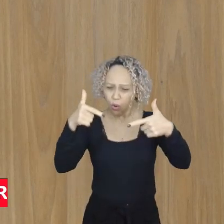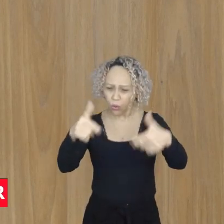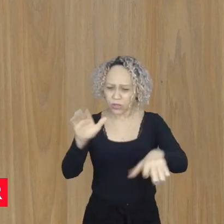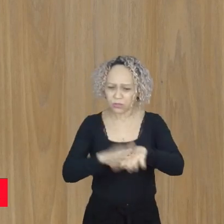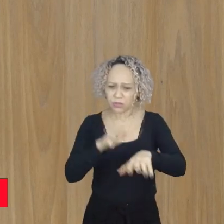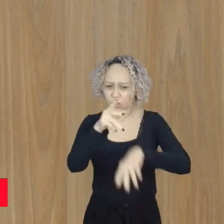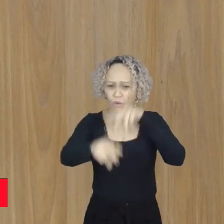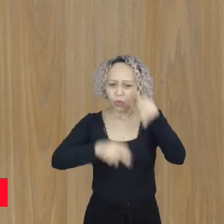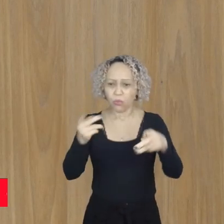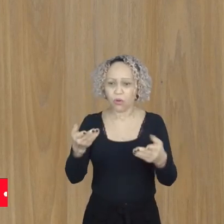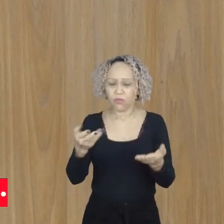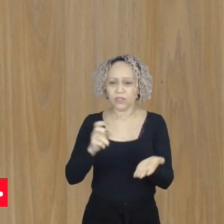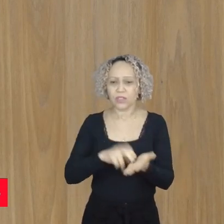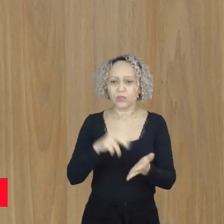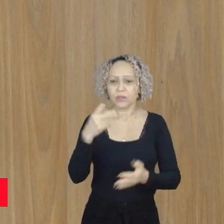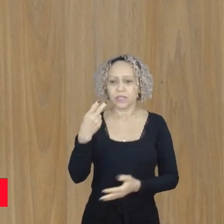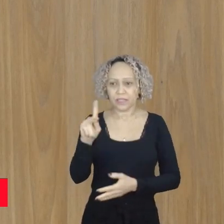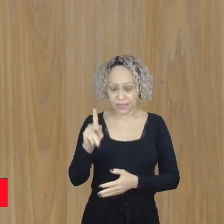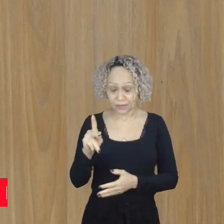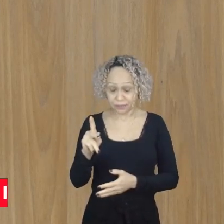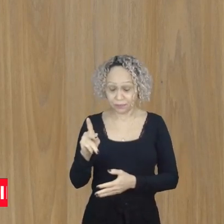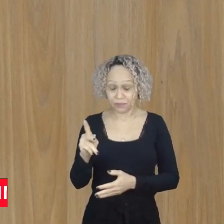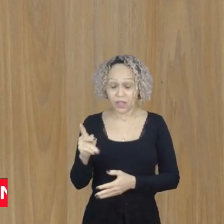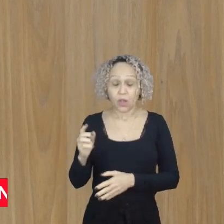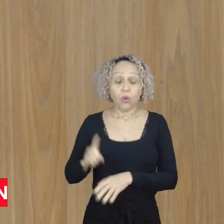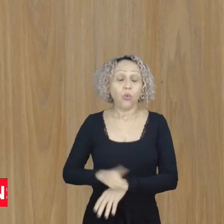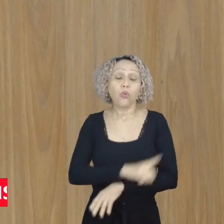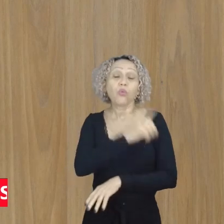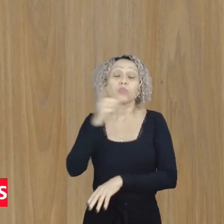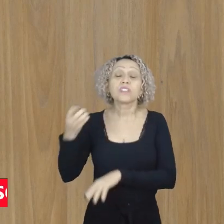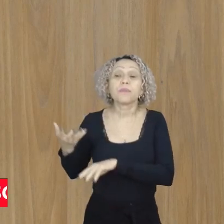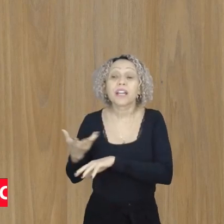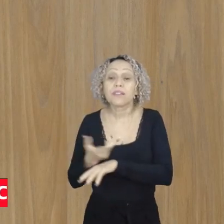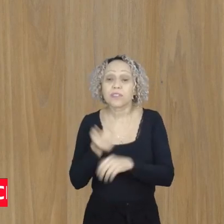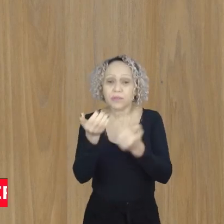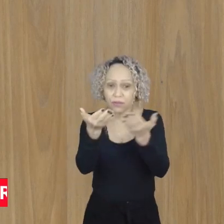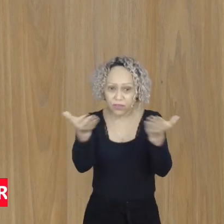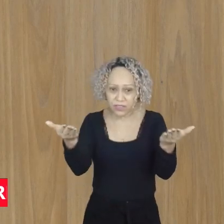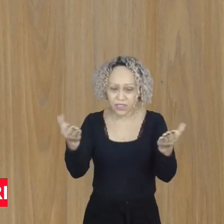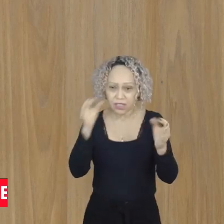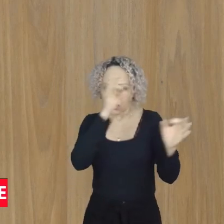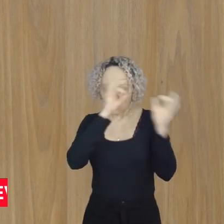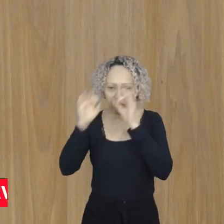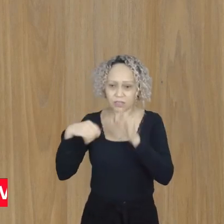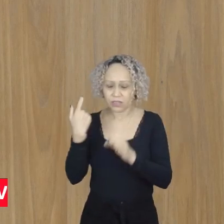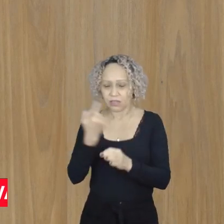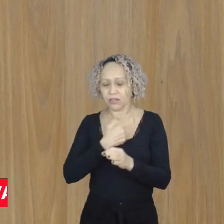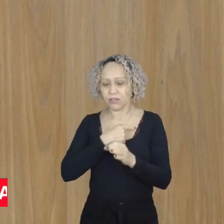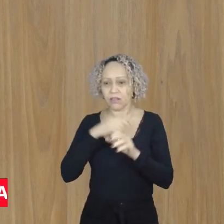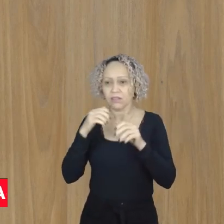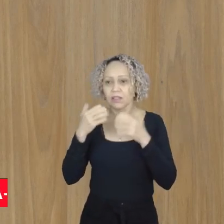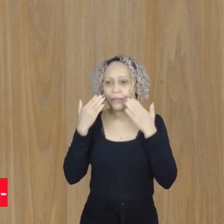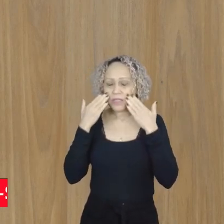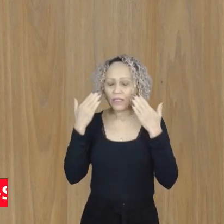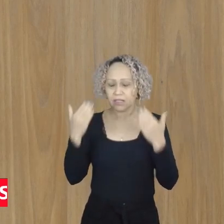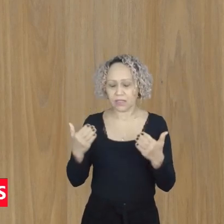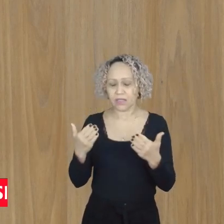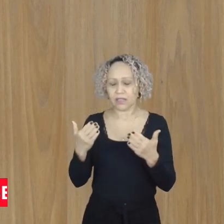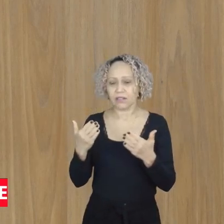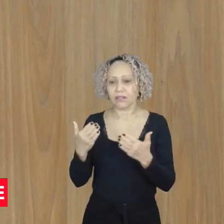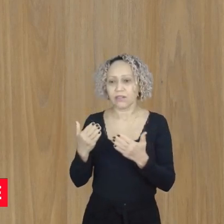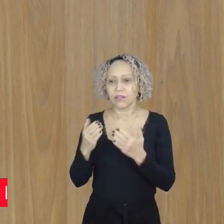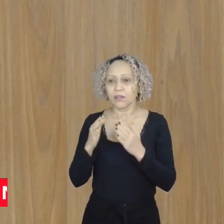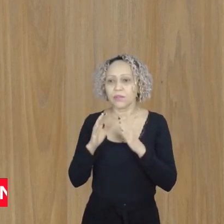popular na sua manhã. Um ótimo dia para você que acompanha a nossa programação pelo Facebook, pela Rádio PT, na web,